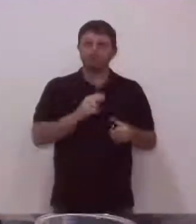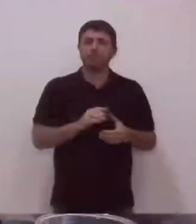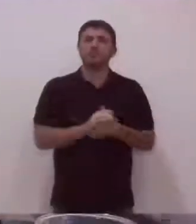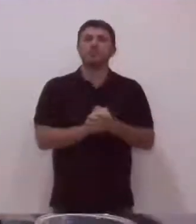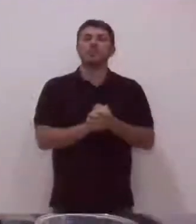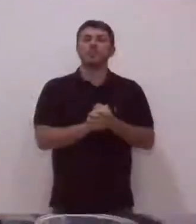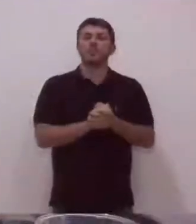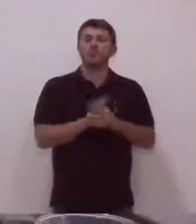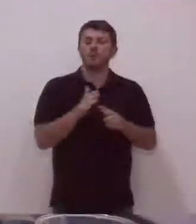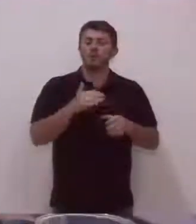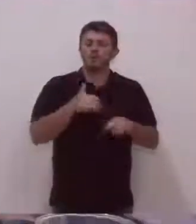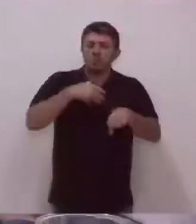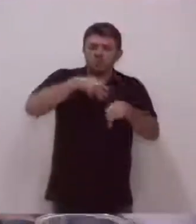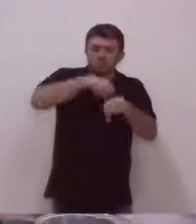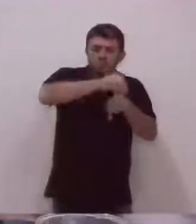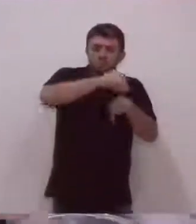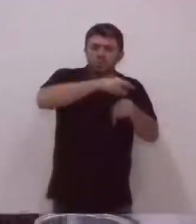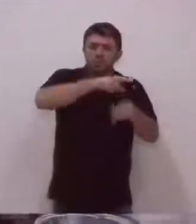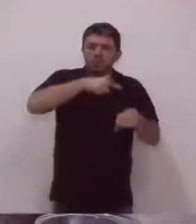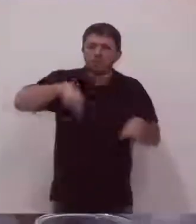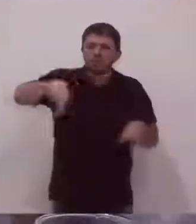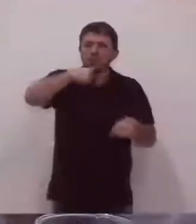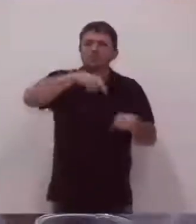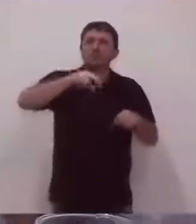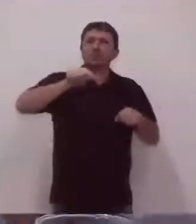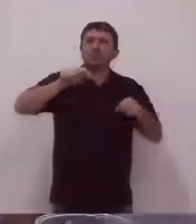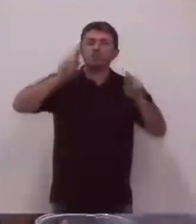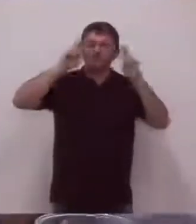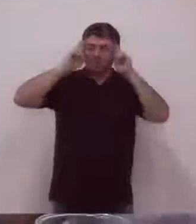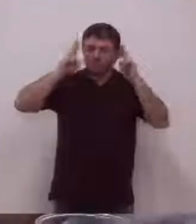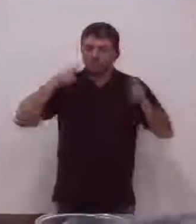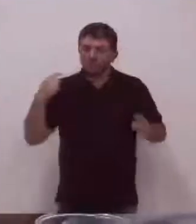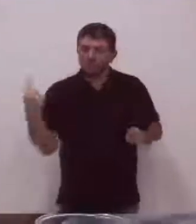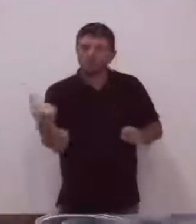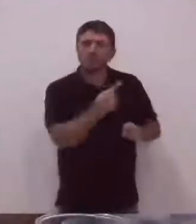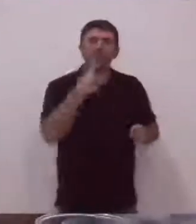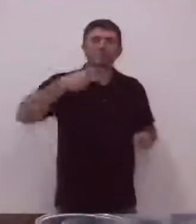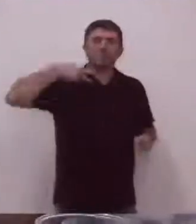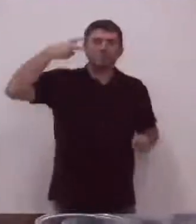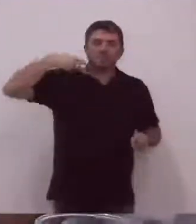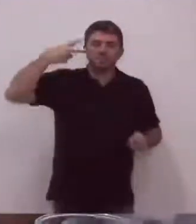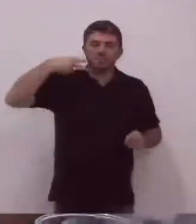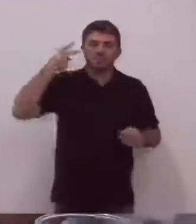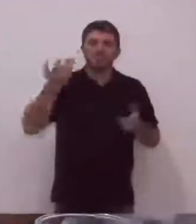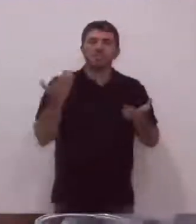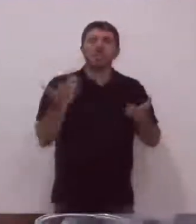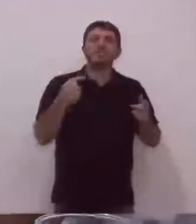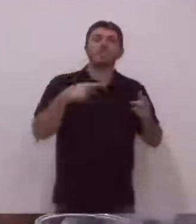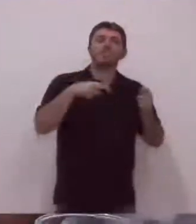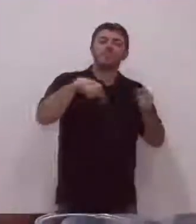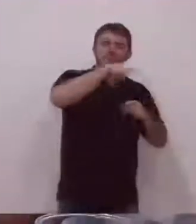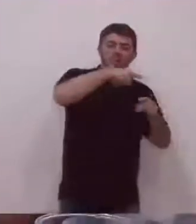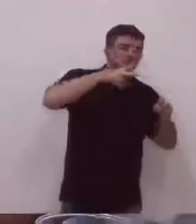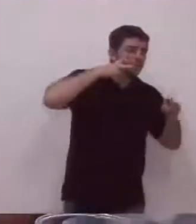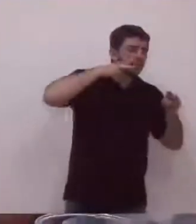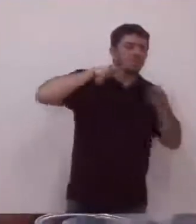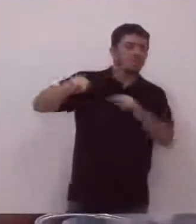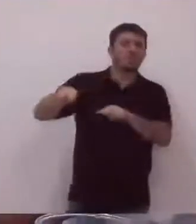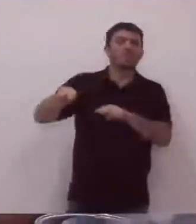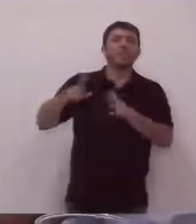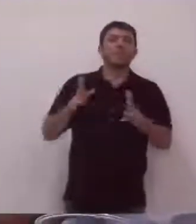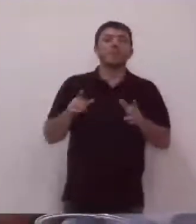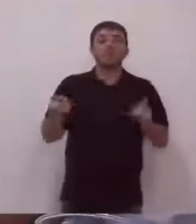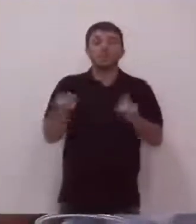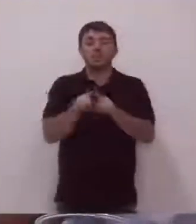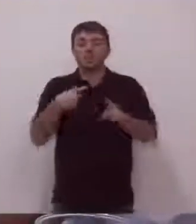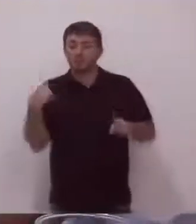também. Respeito com os vereadores, mas também esse ponto de vista que a cidade nós temos que melhorar. A